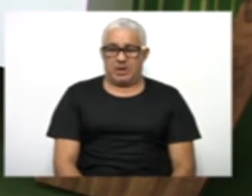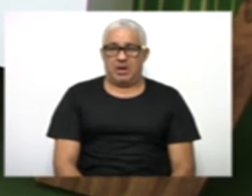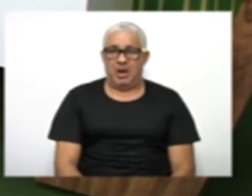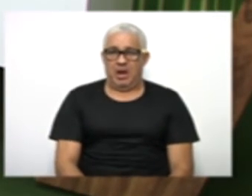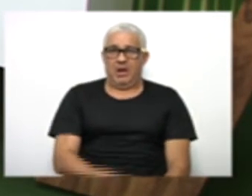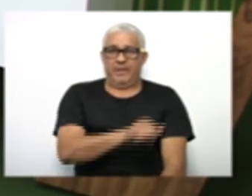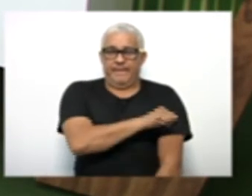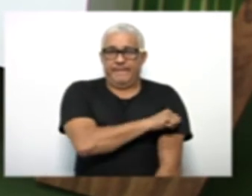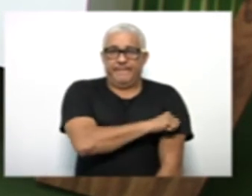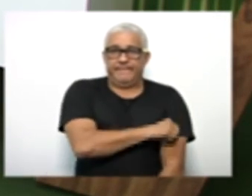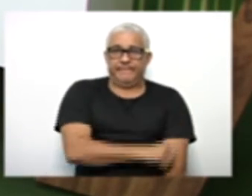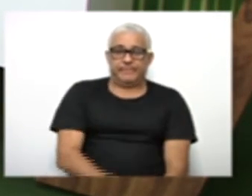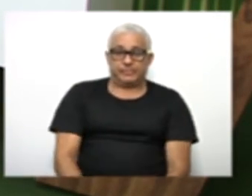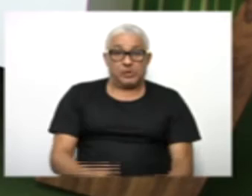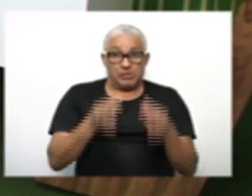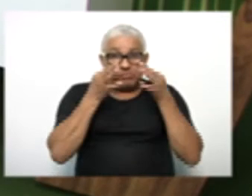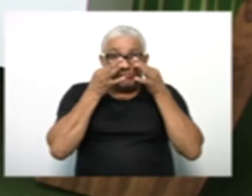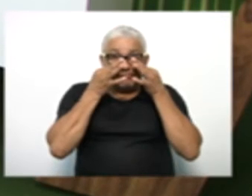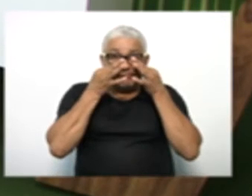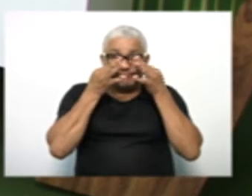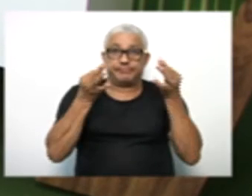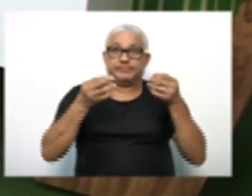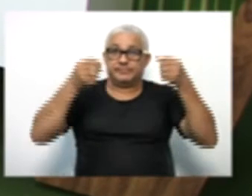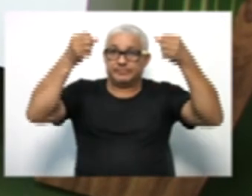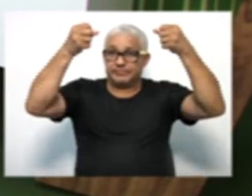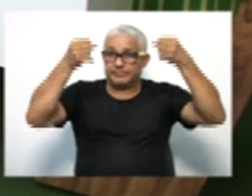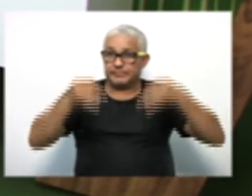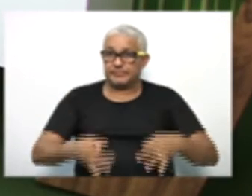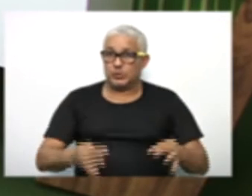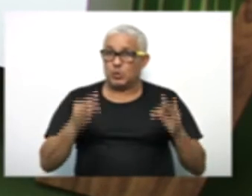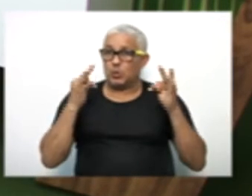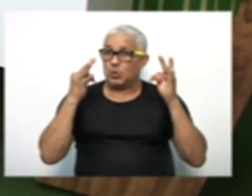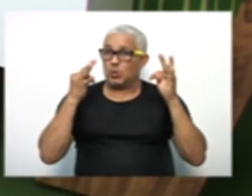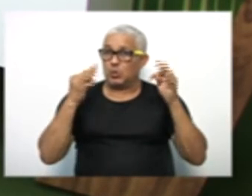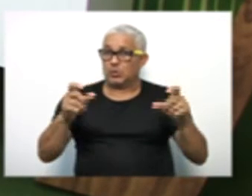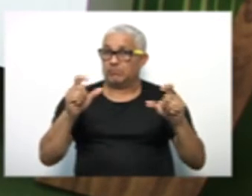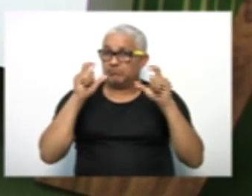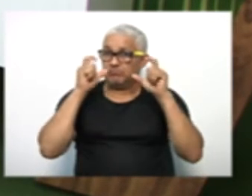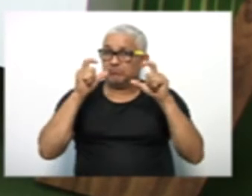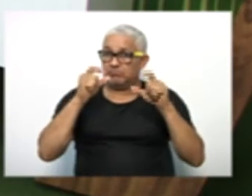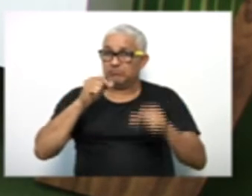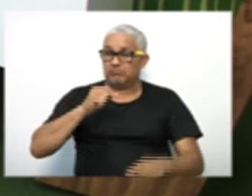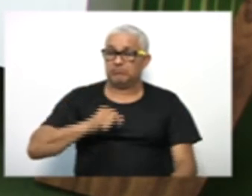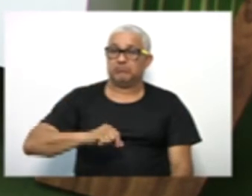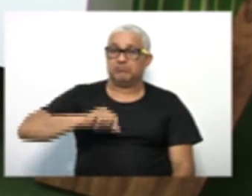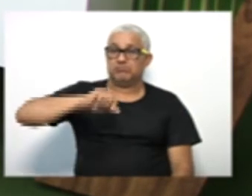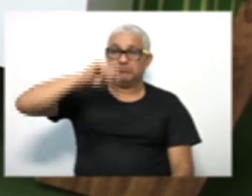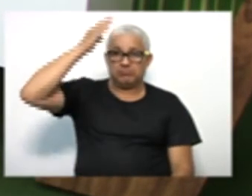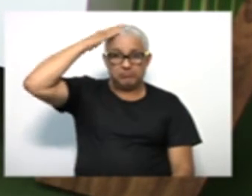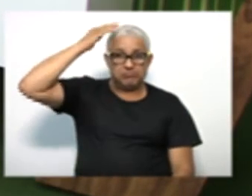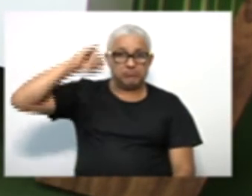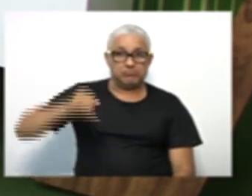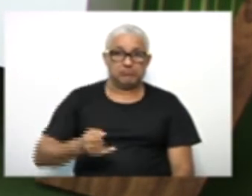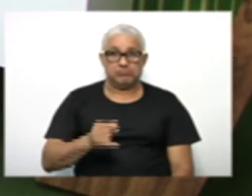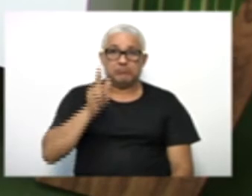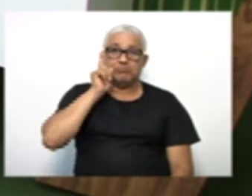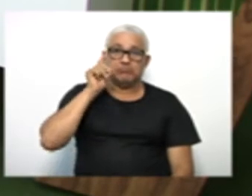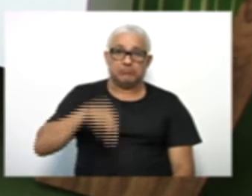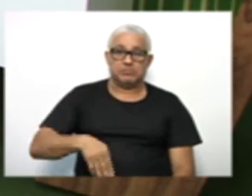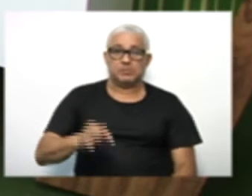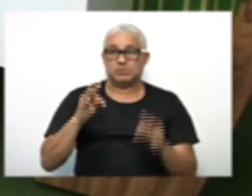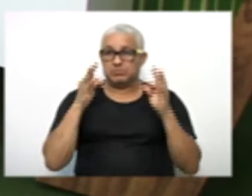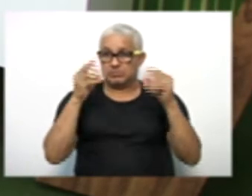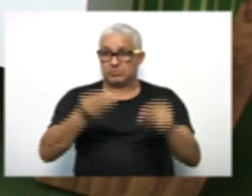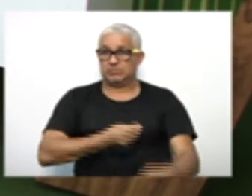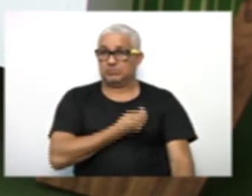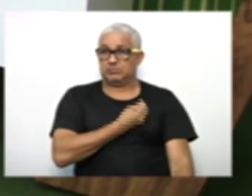alunos muito atentos às explicações. Então, estão todos atentos de Paraná, Guajará-Mirim, todos aqui,